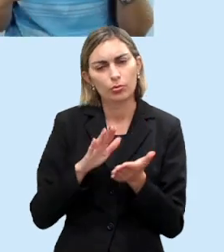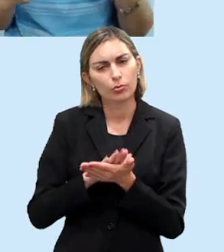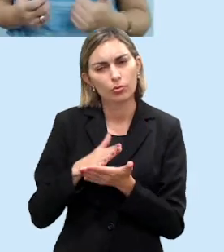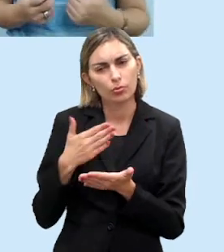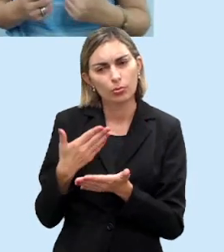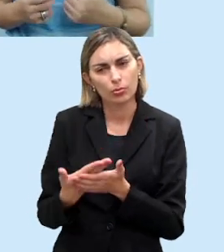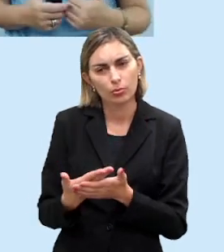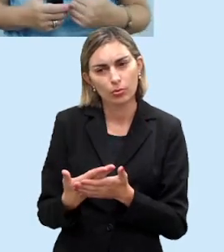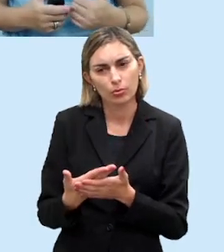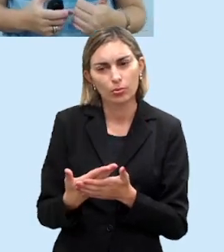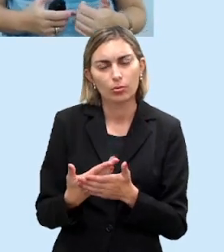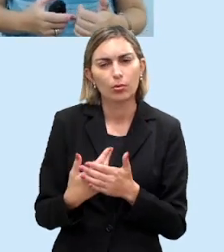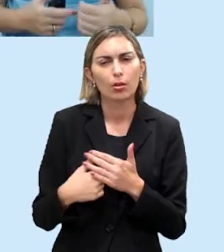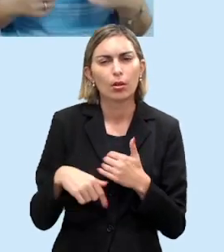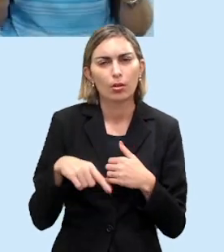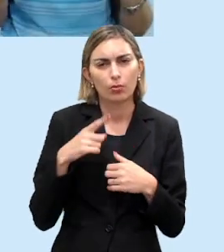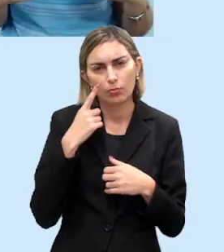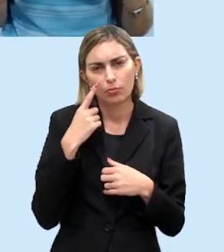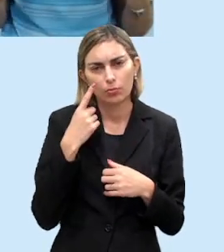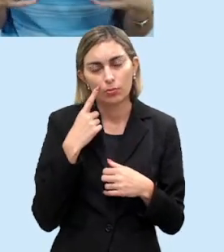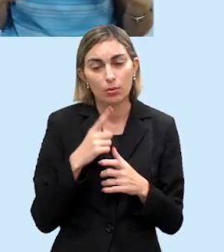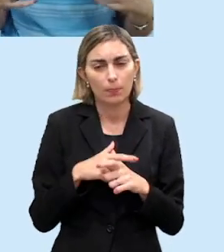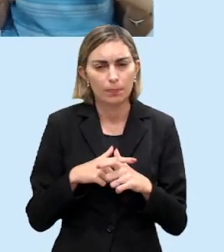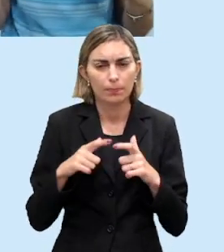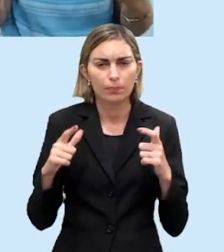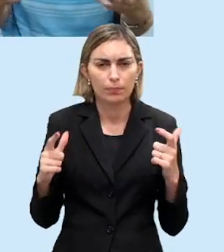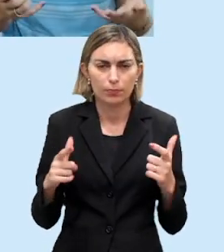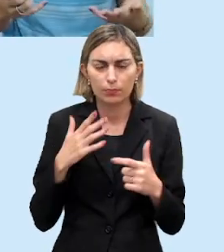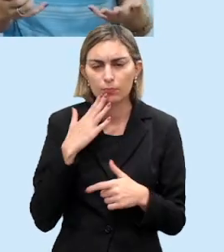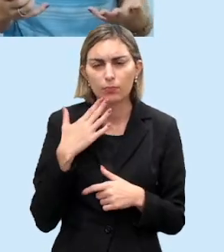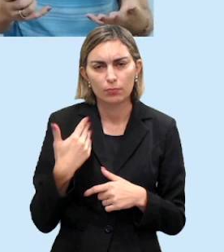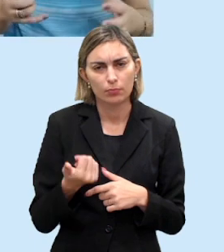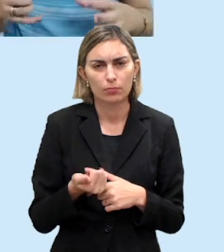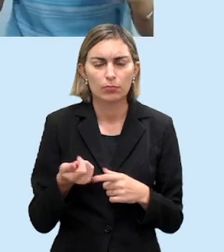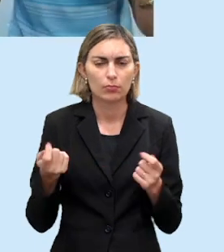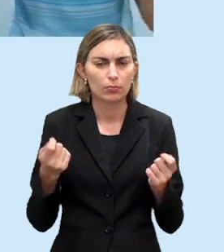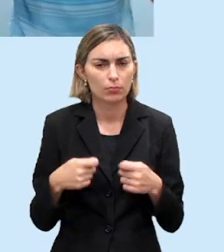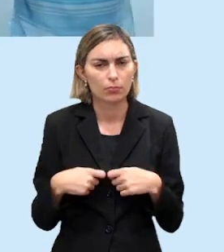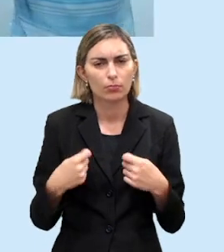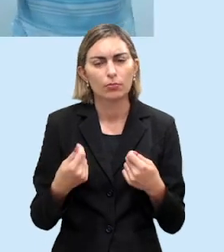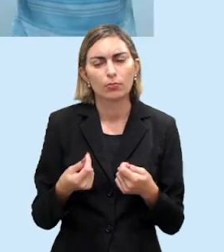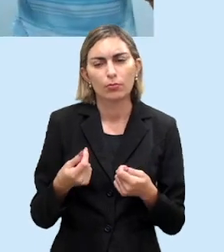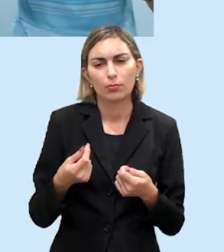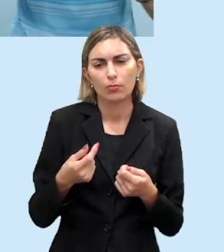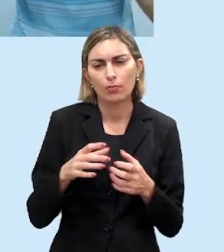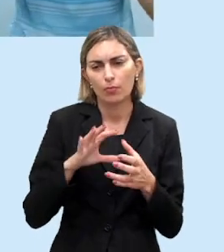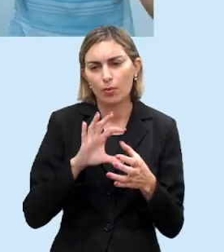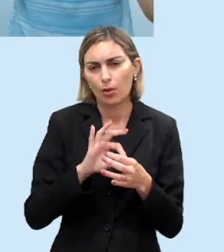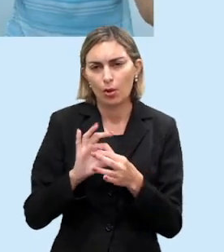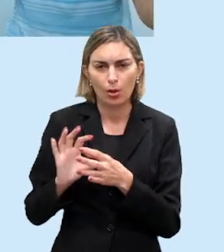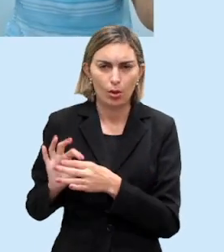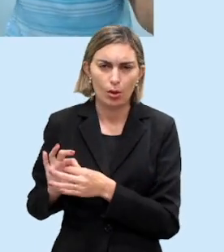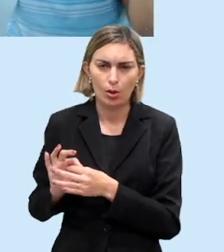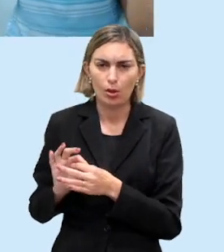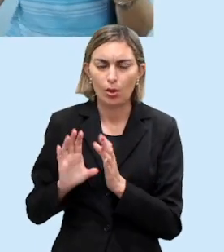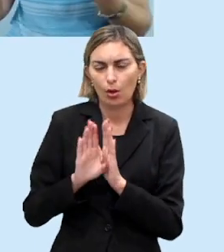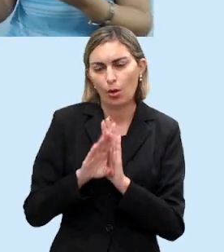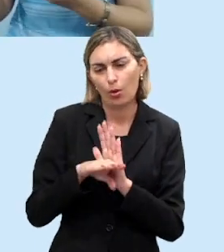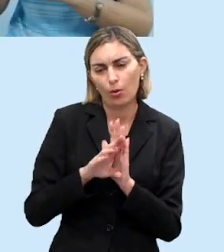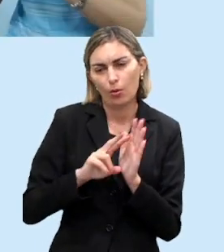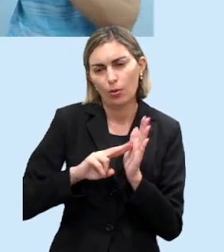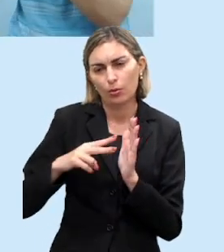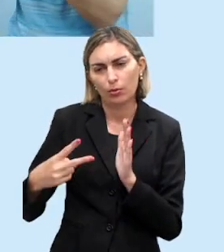como designer, eu vou ter maiores e melhores condições de codificar, não é, uma série